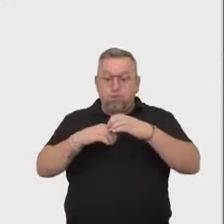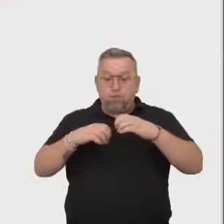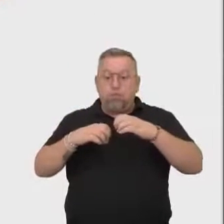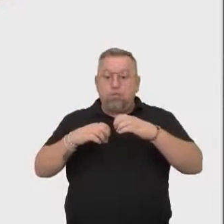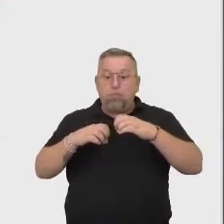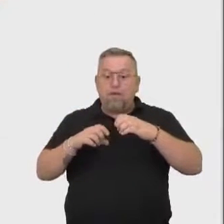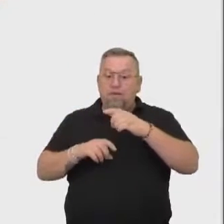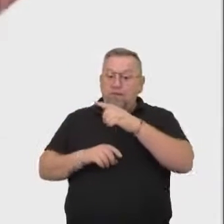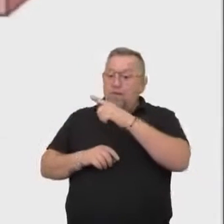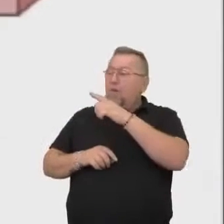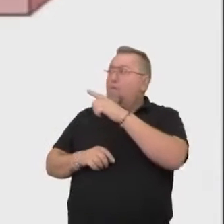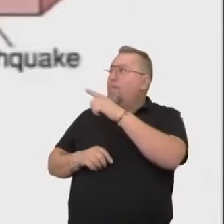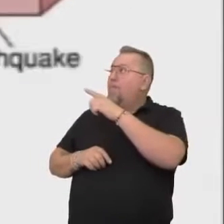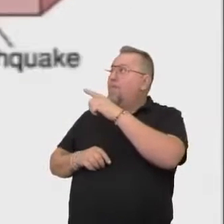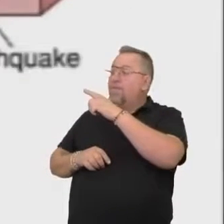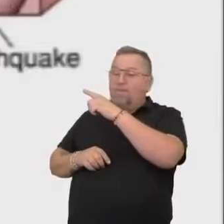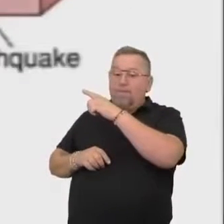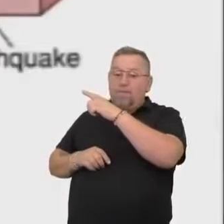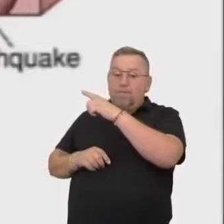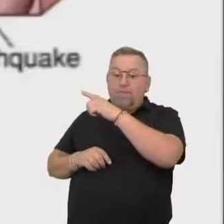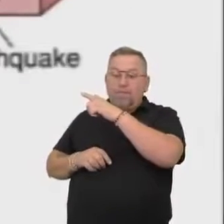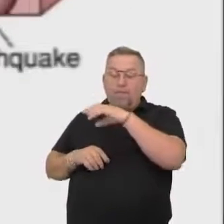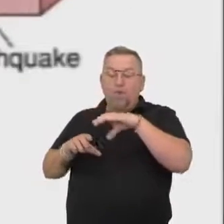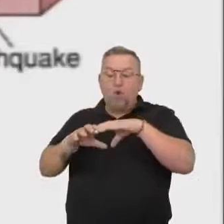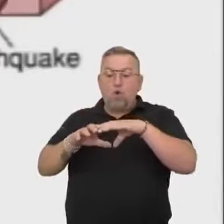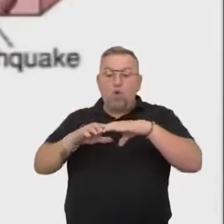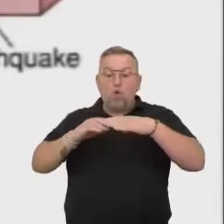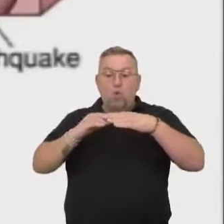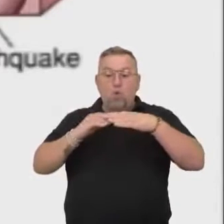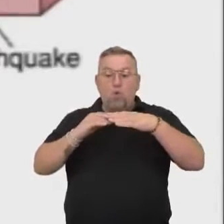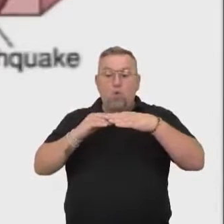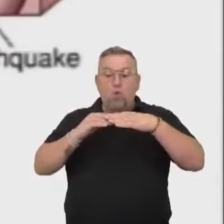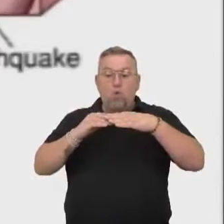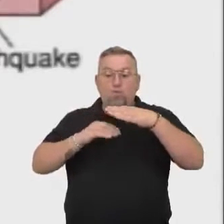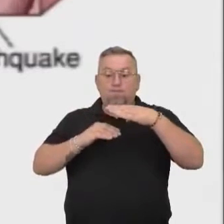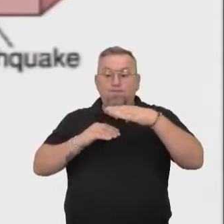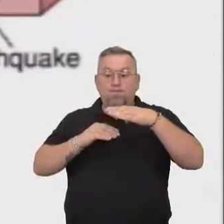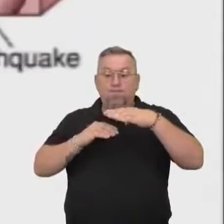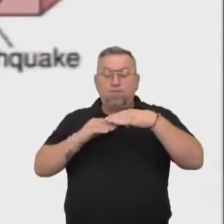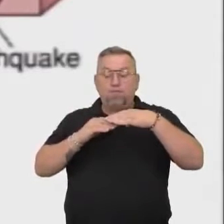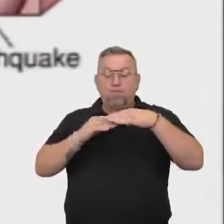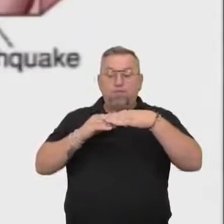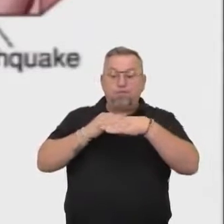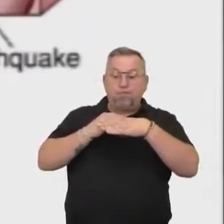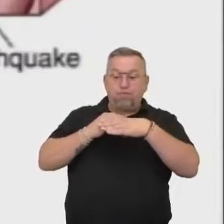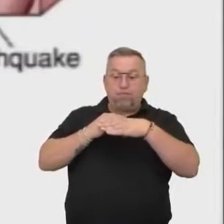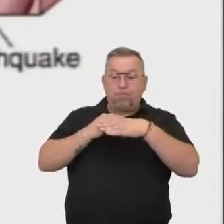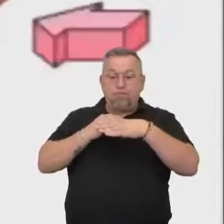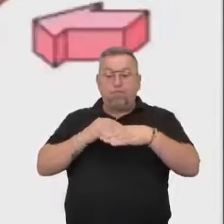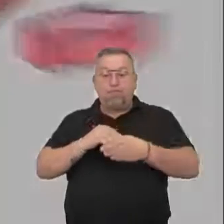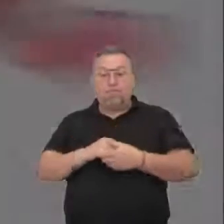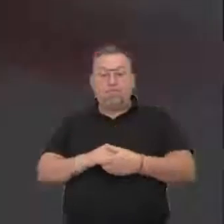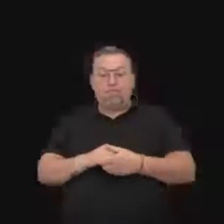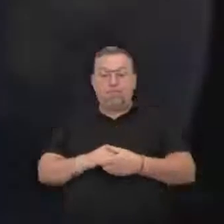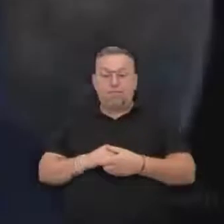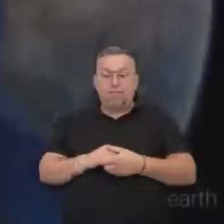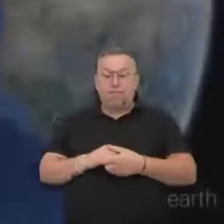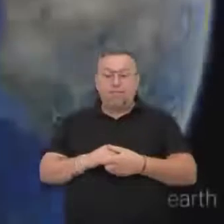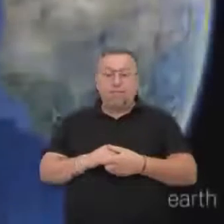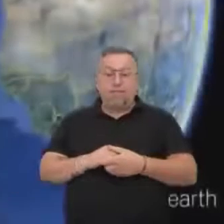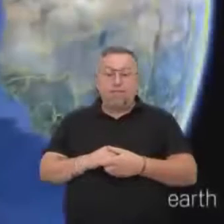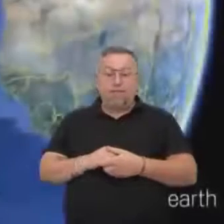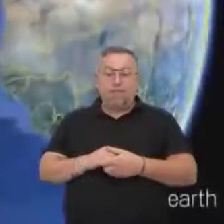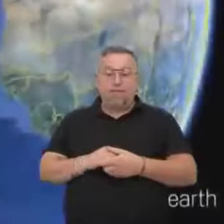deslocam, né? E aí o movimento aí das placas, né? Como a gente citou aí, né, o movimento convergente, que é o encontro das placas, o divergente,